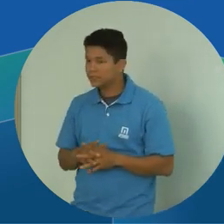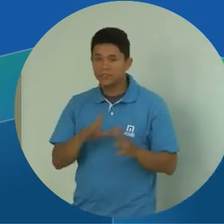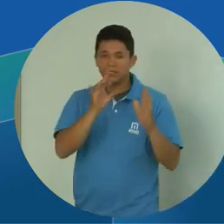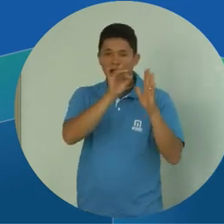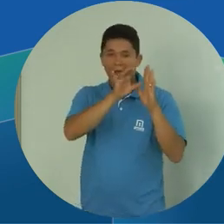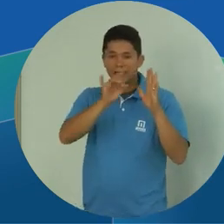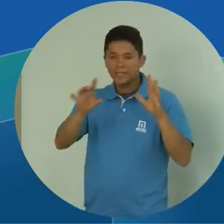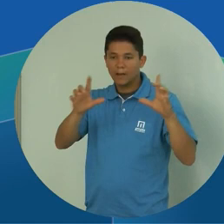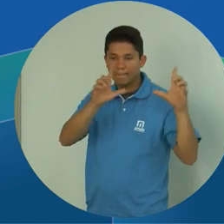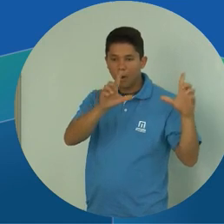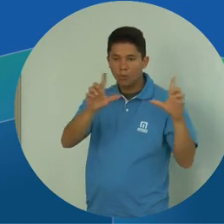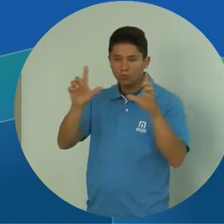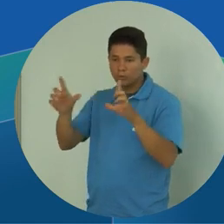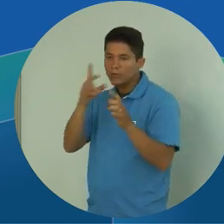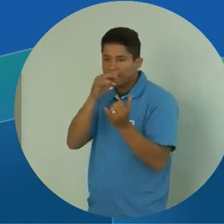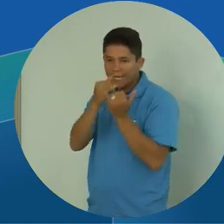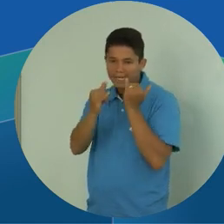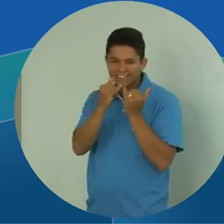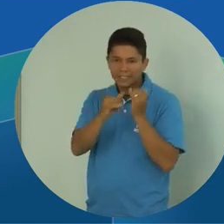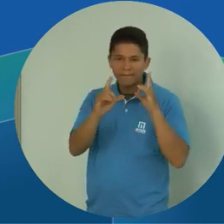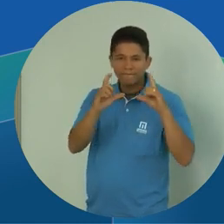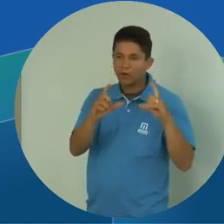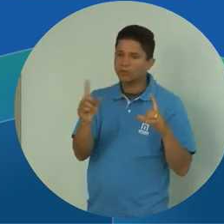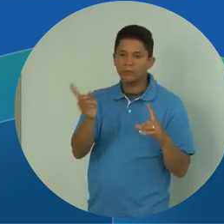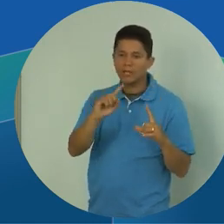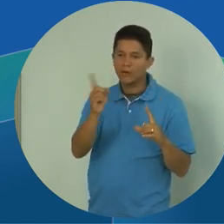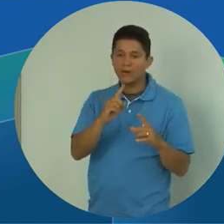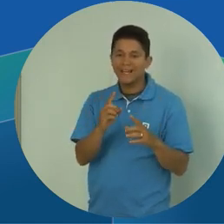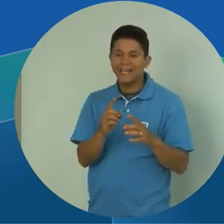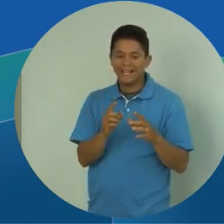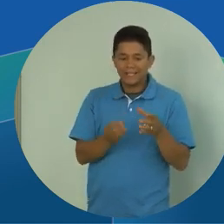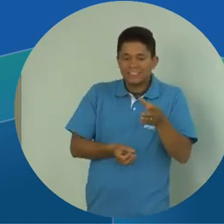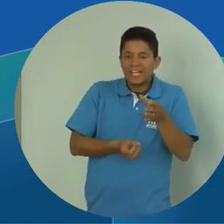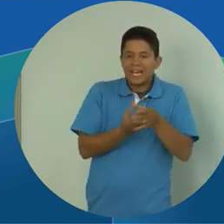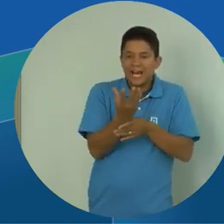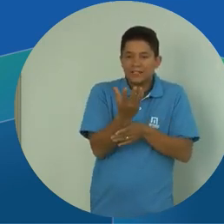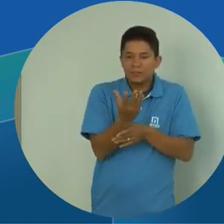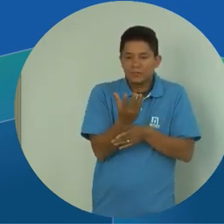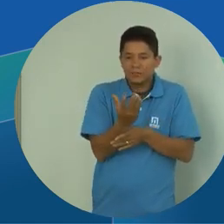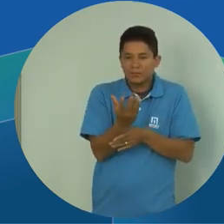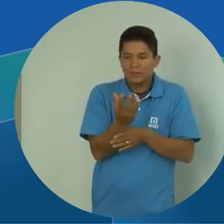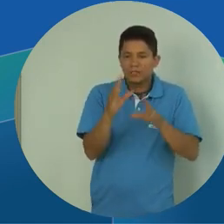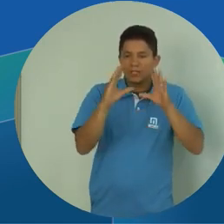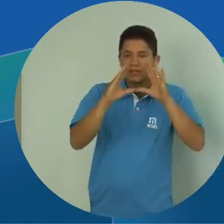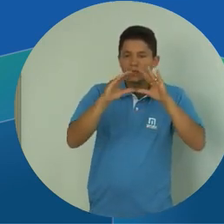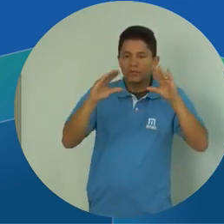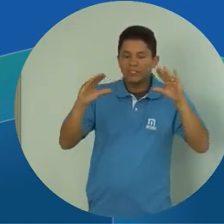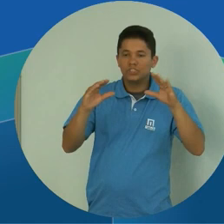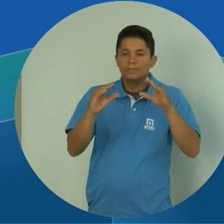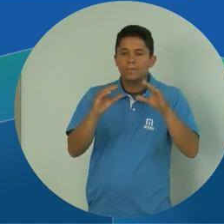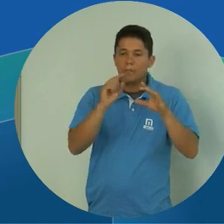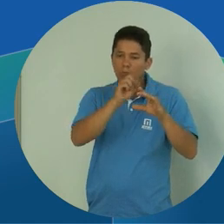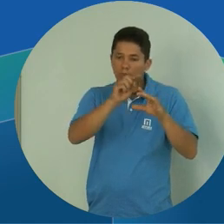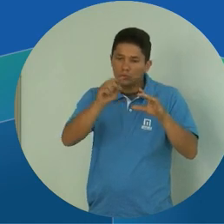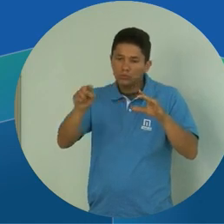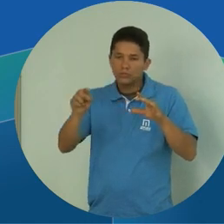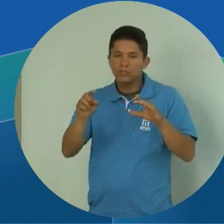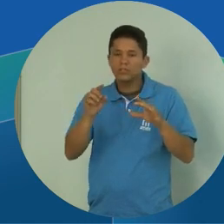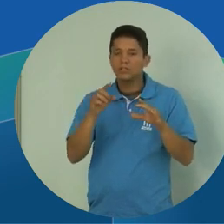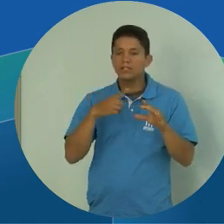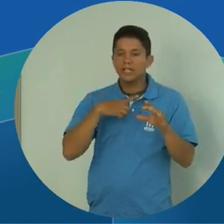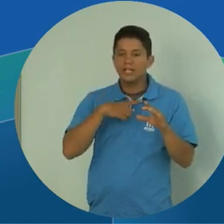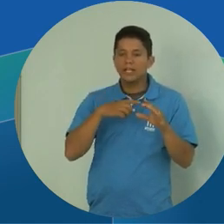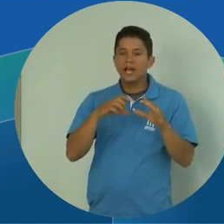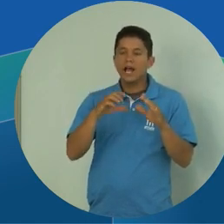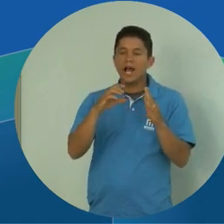gente acha que é foto, mas não é. É gerado pela nuvem de pontos. Então, cada ponto desse aqui tem uma coordenada, um par de